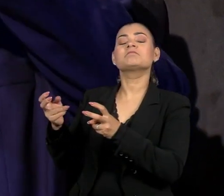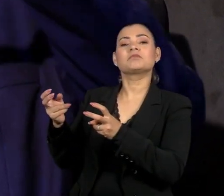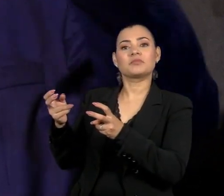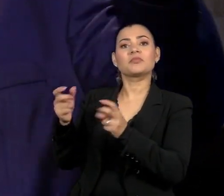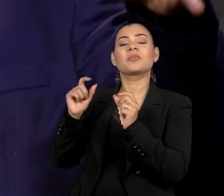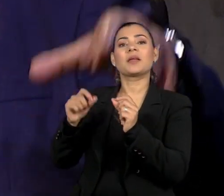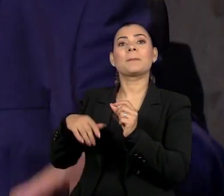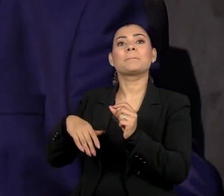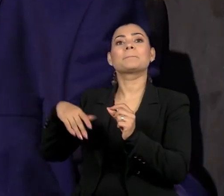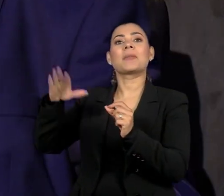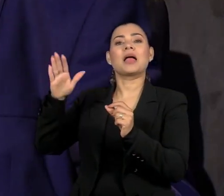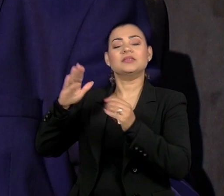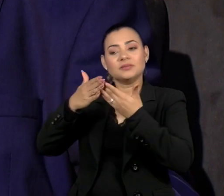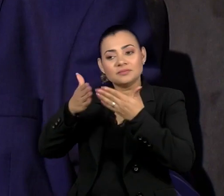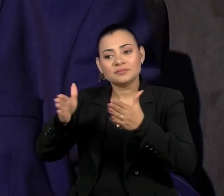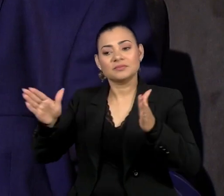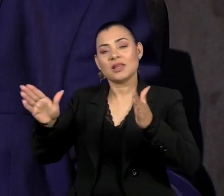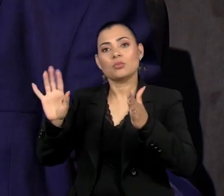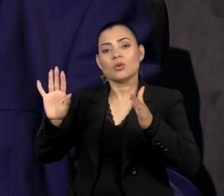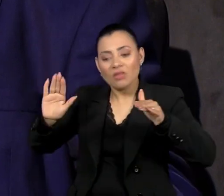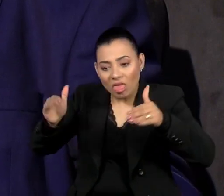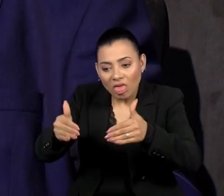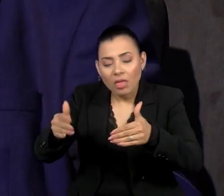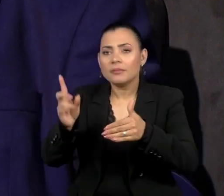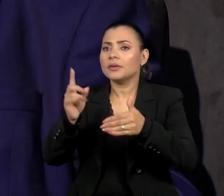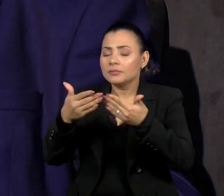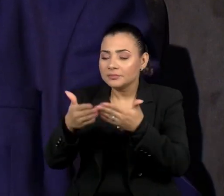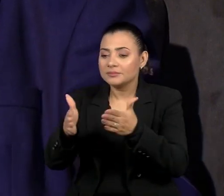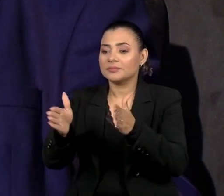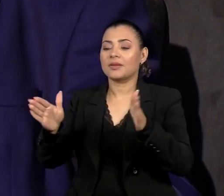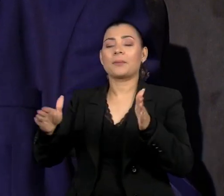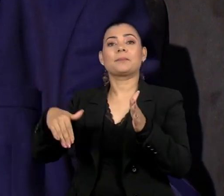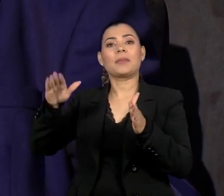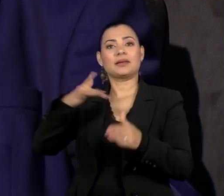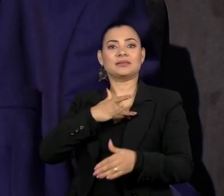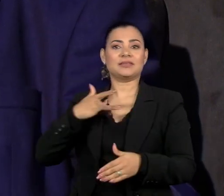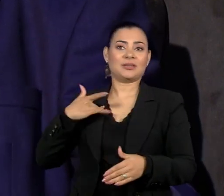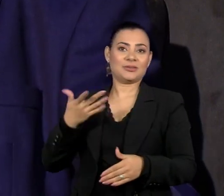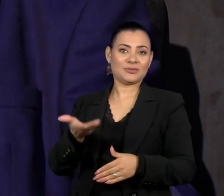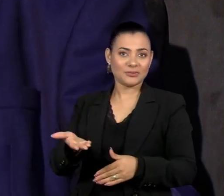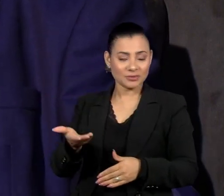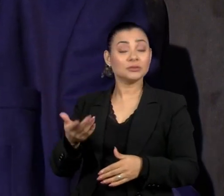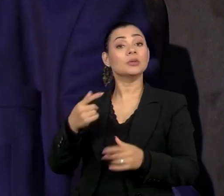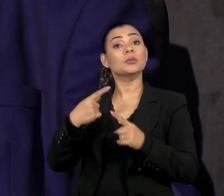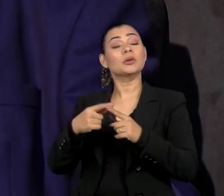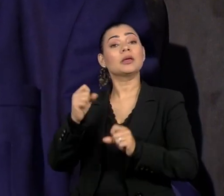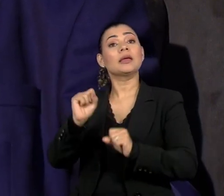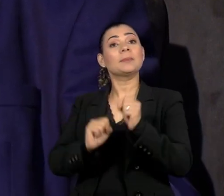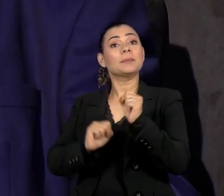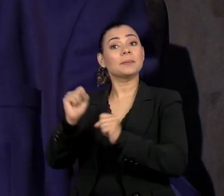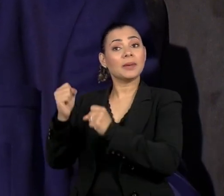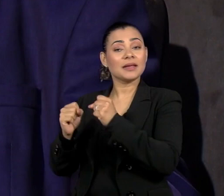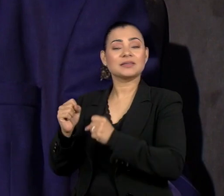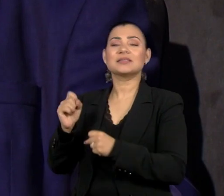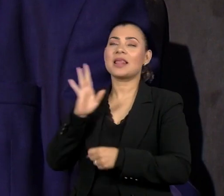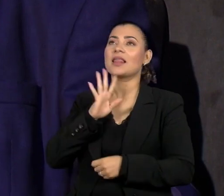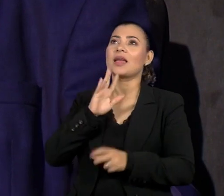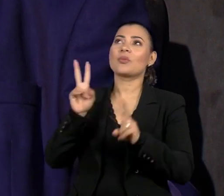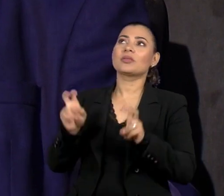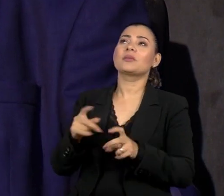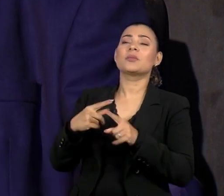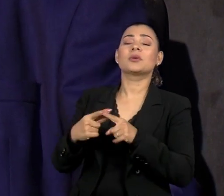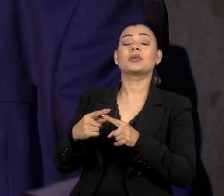o seu espectro de atuação em saúde, né? E é muito legal falar sobre isso, porque as empresas, hoje em dia,